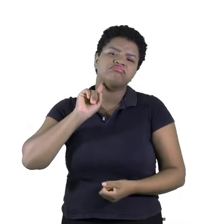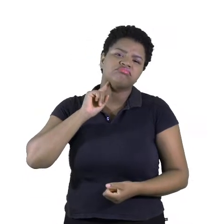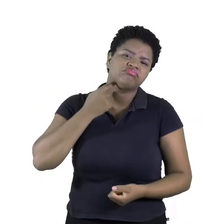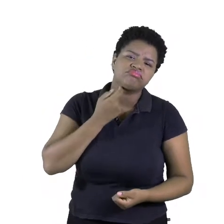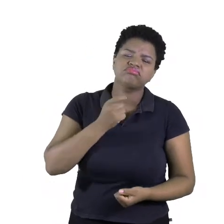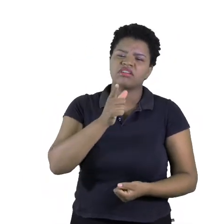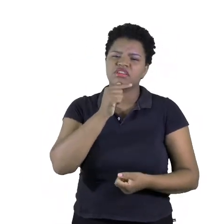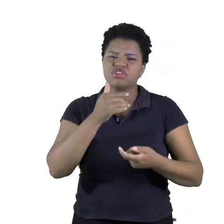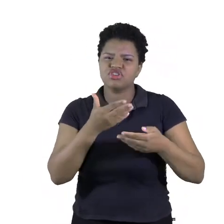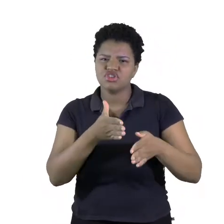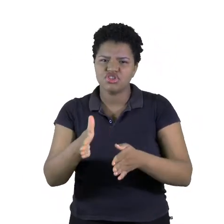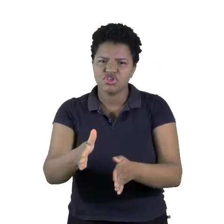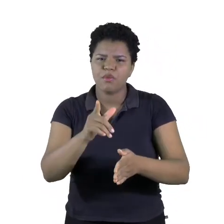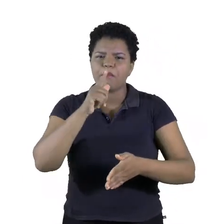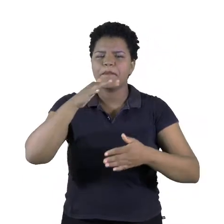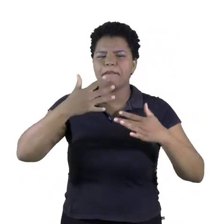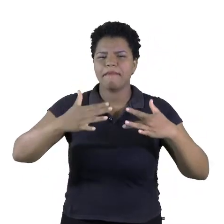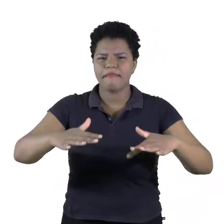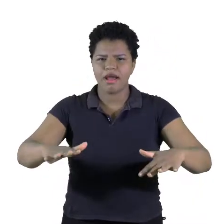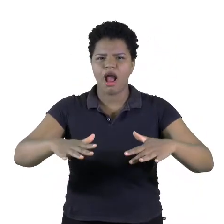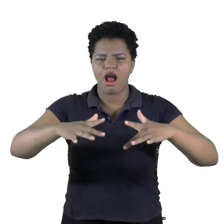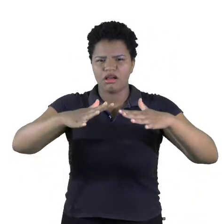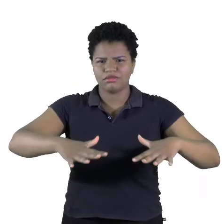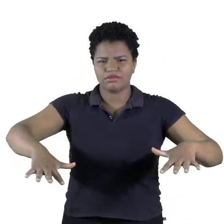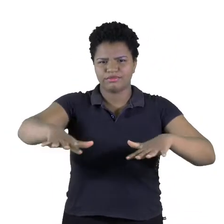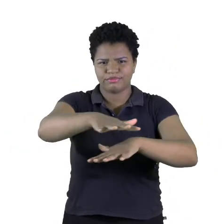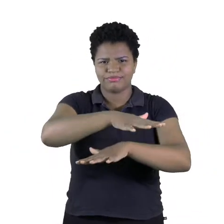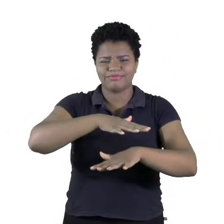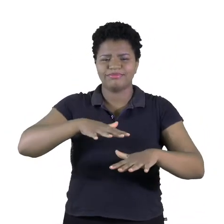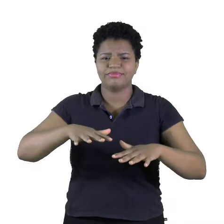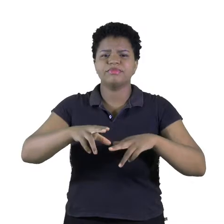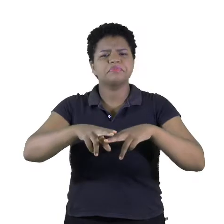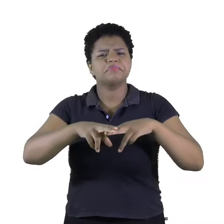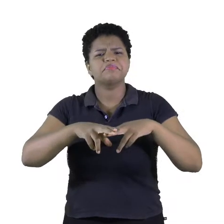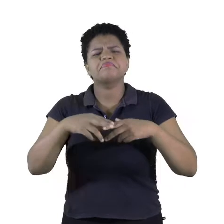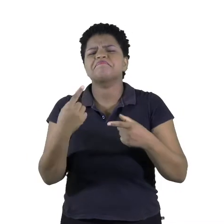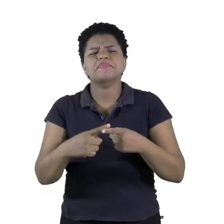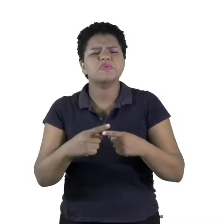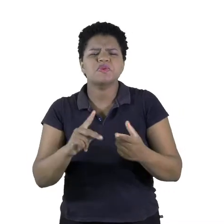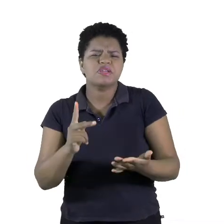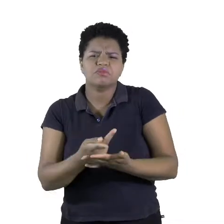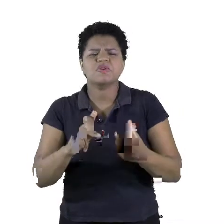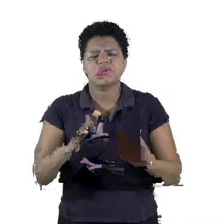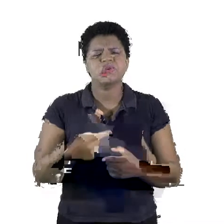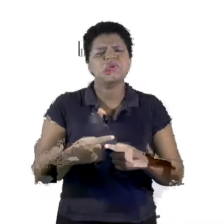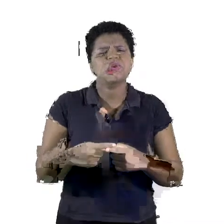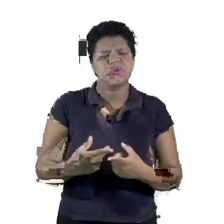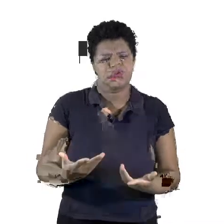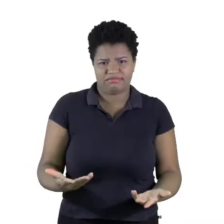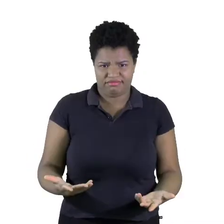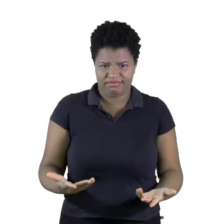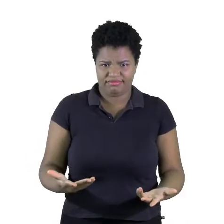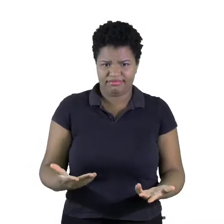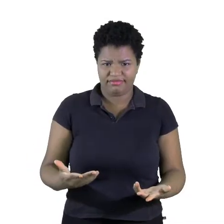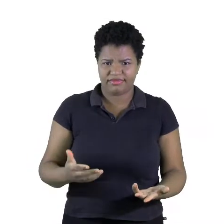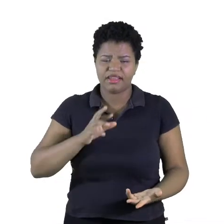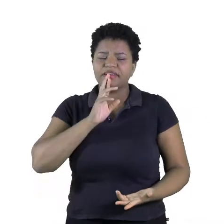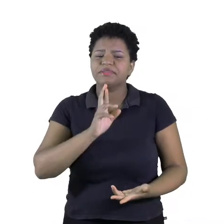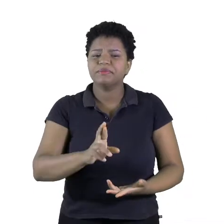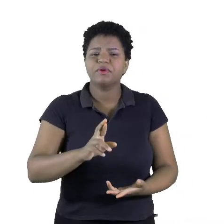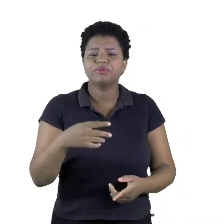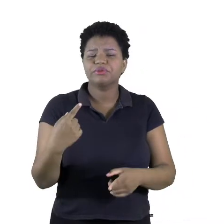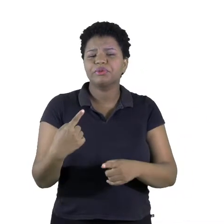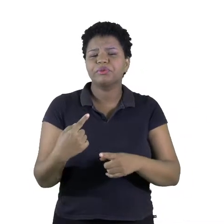rios, mares e oceanos. Por que acontece isso? Consequência do quê? Quem será